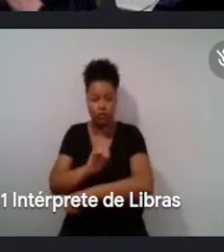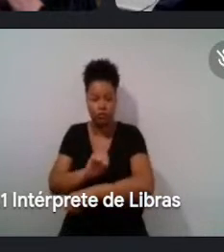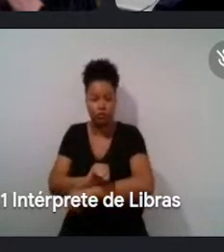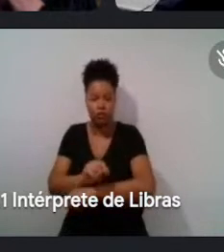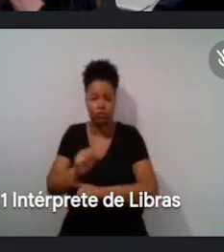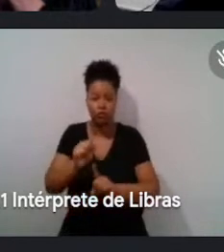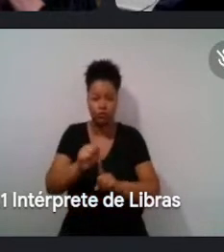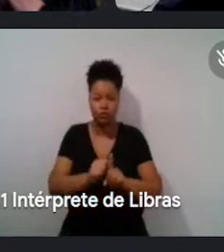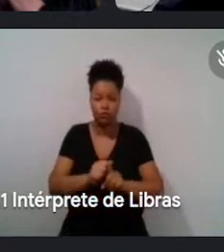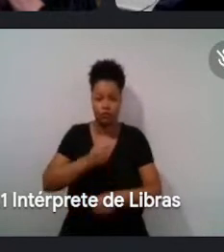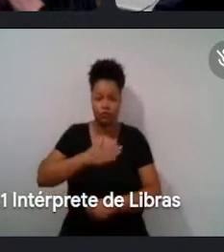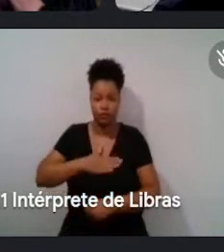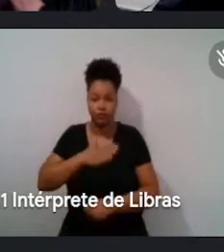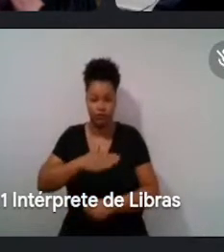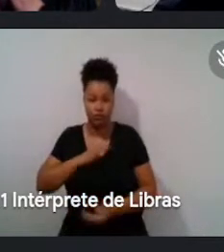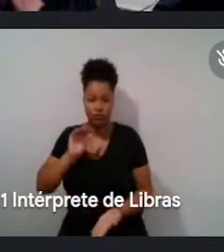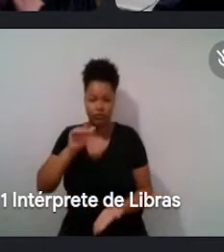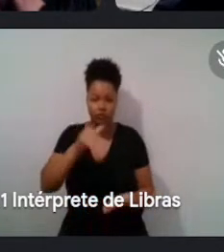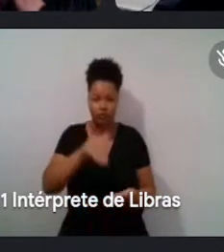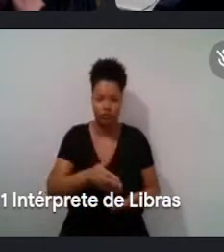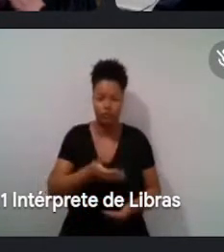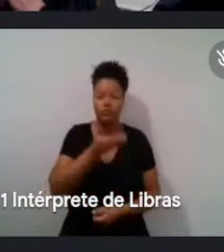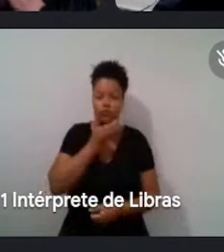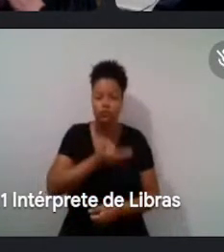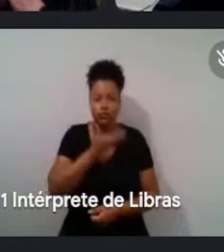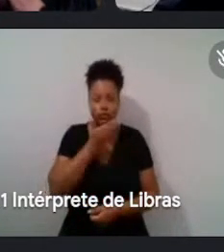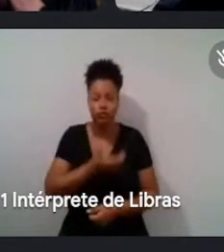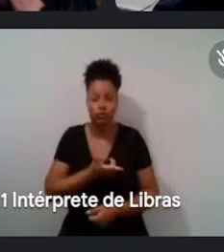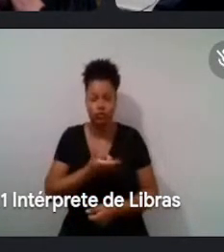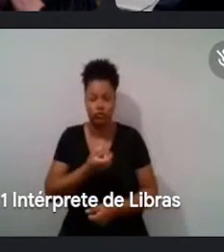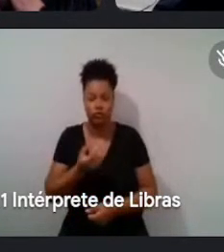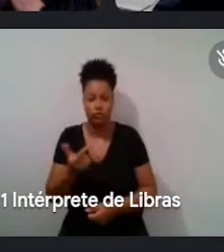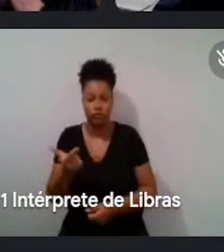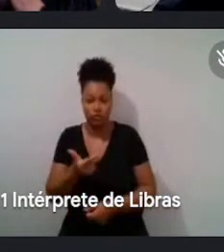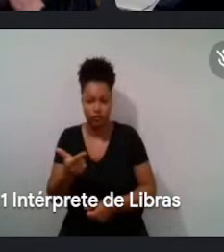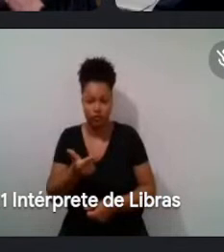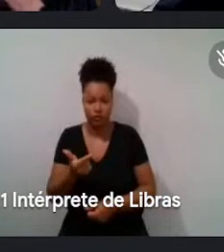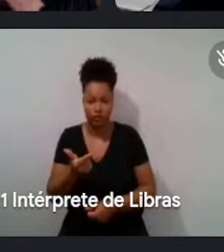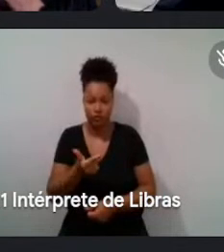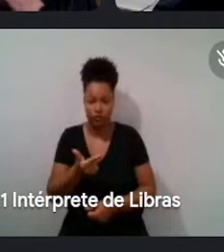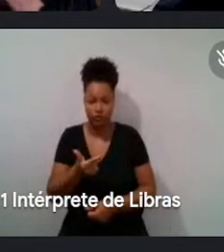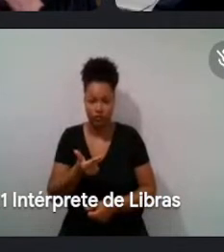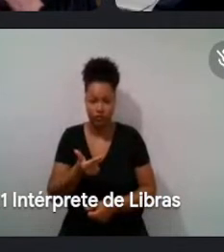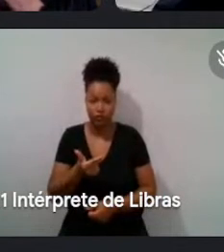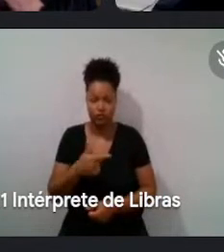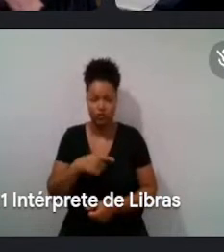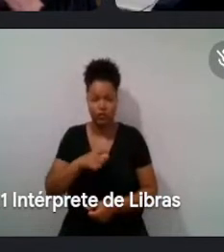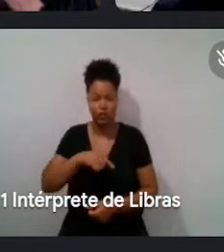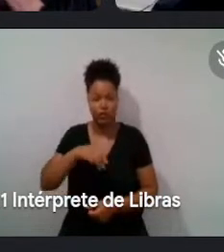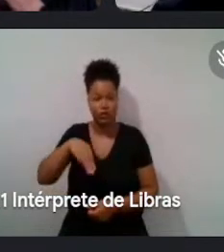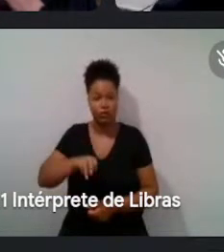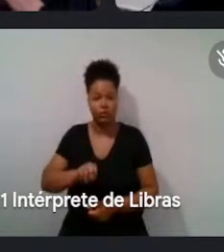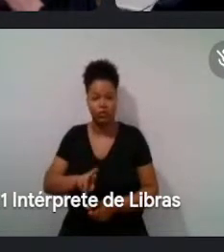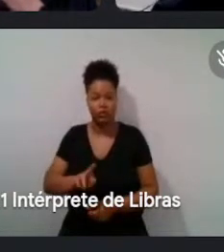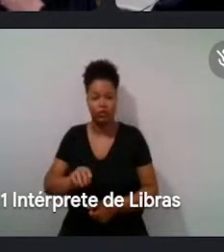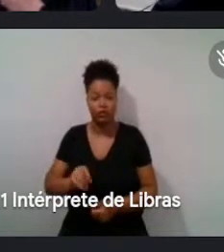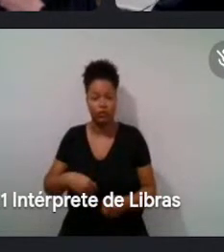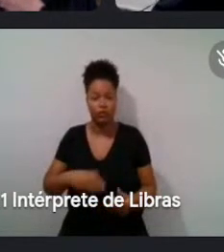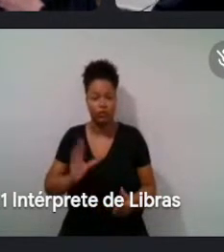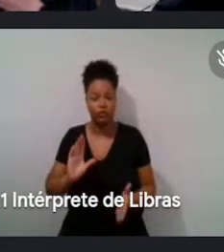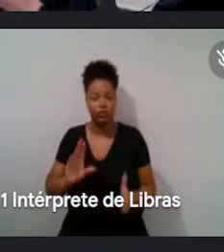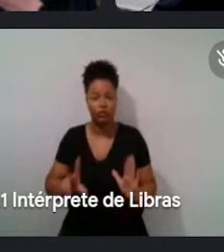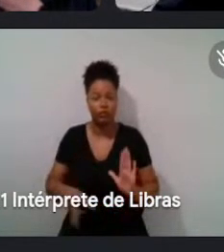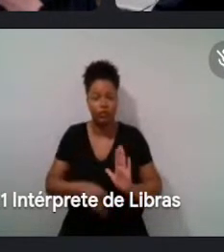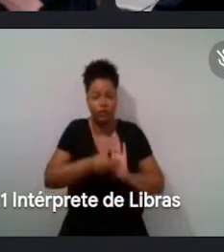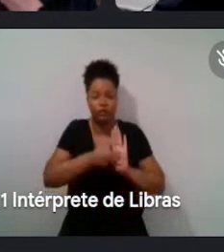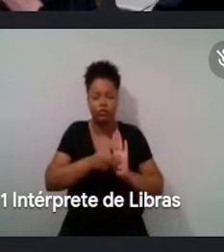meses de agosto a dezembro de 2022, na forma da minuta e respectivo anexo inseridos